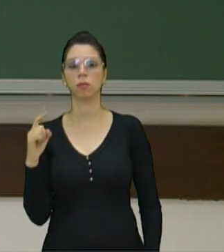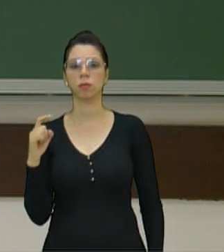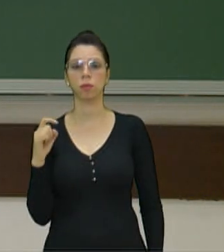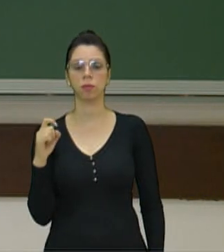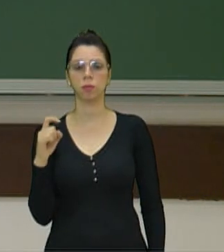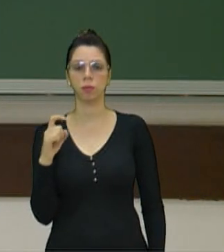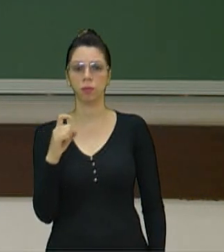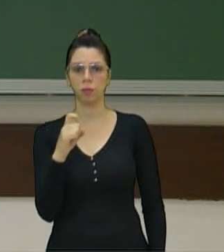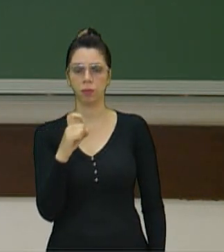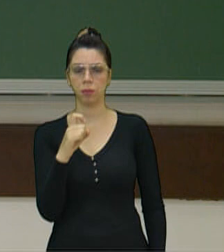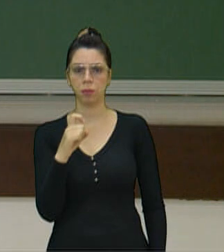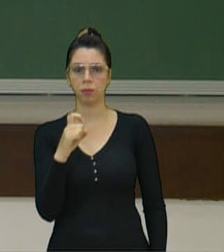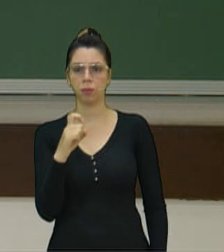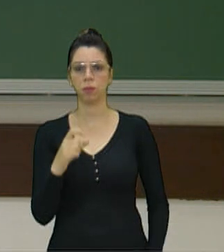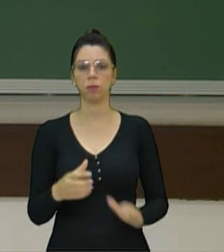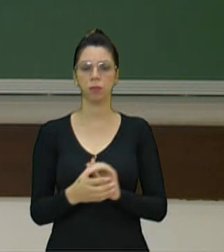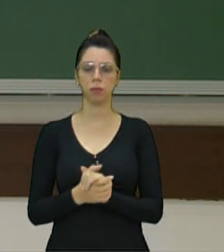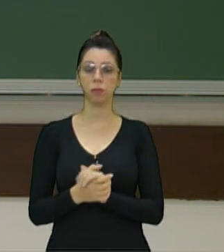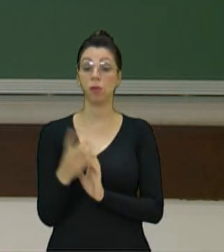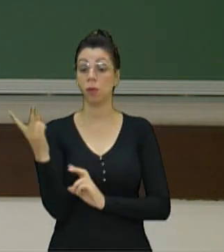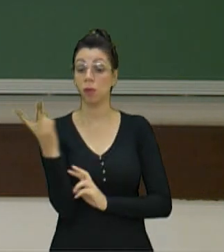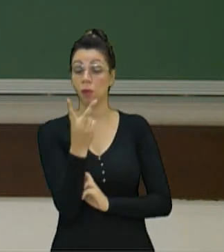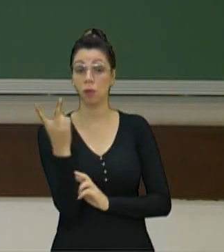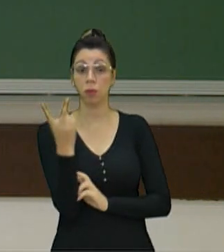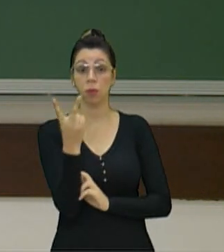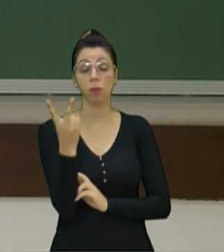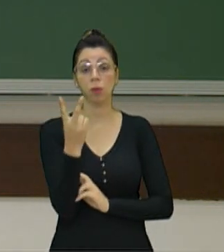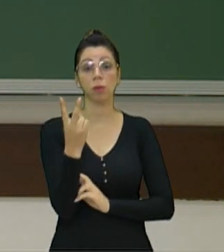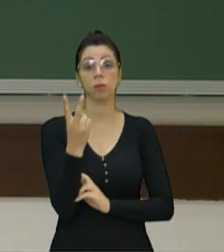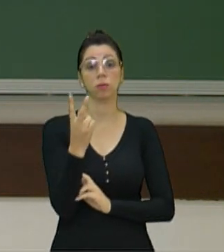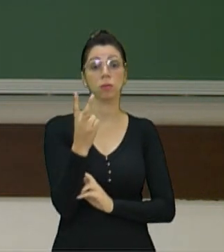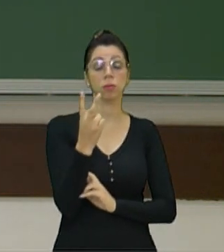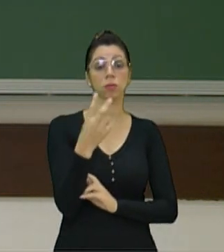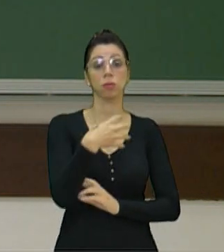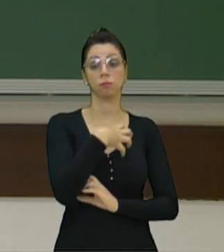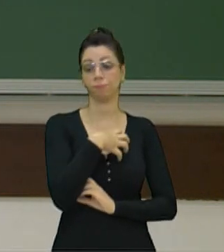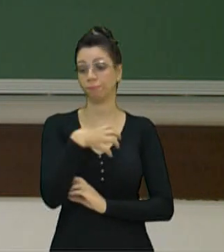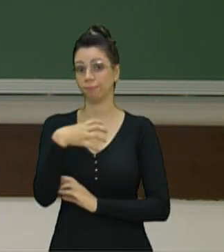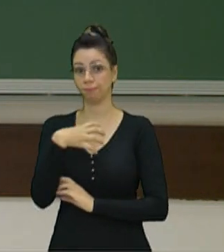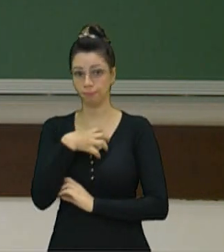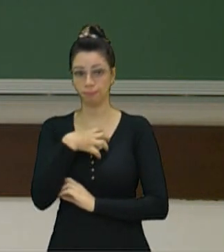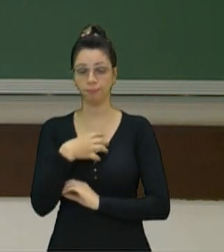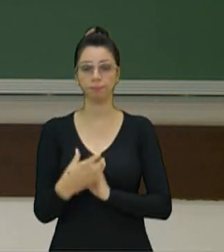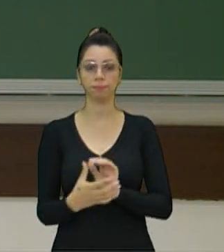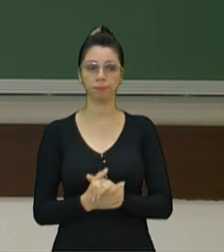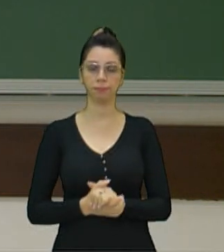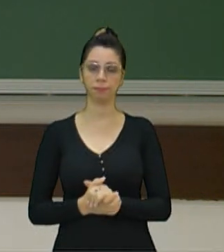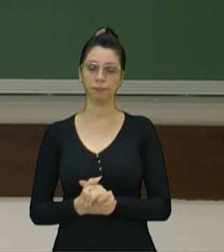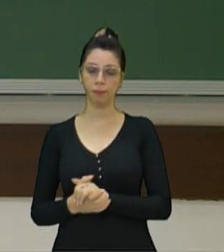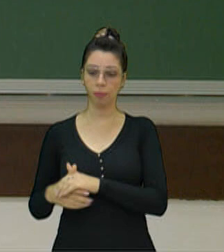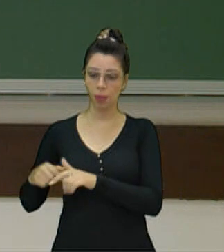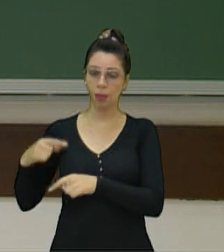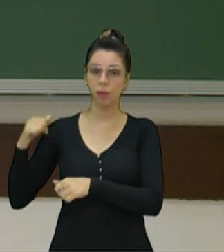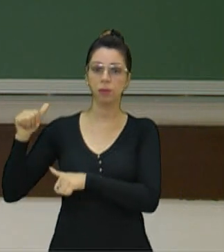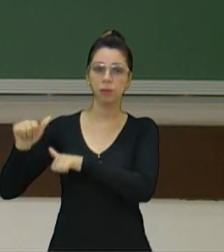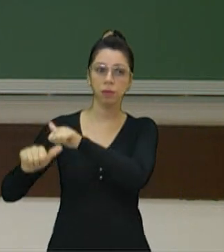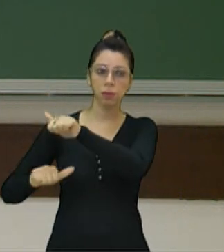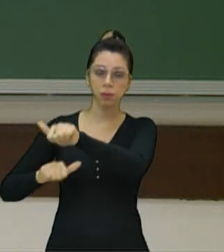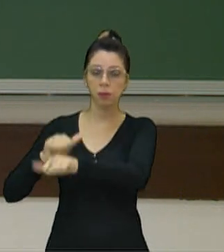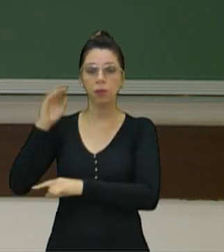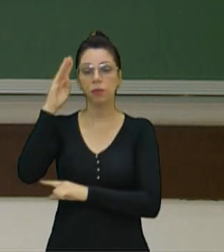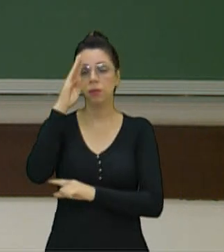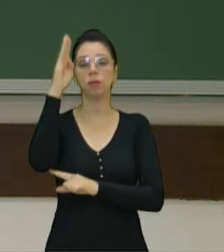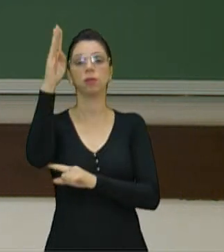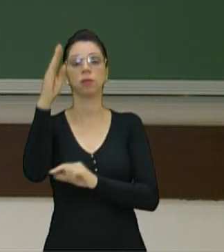mais, embrião, mas existem duas formas básicas para a gente diferenciar, que a gente vai ver isso mais para frente. O desenvolvimento direto, em que o